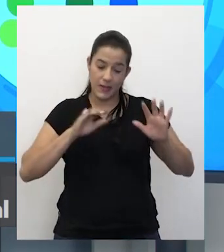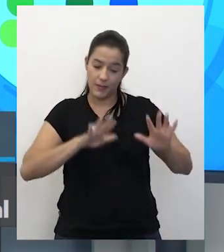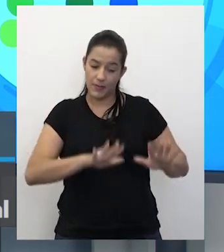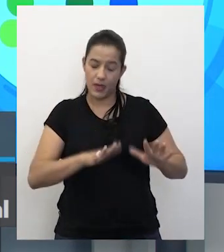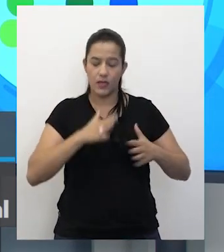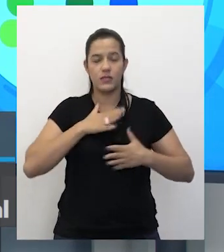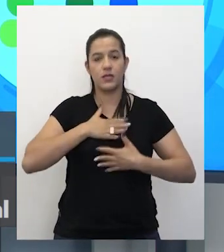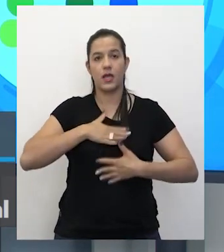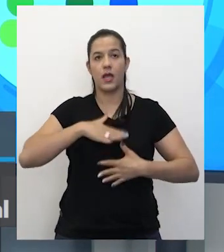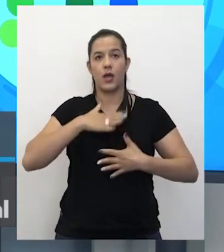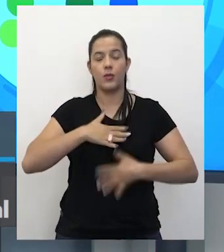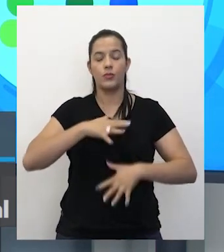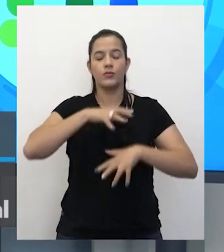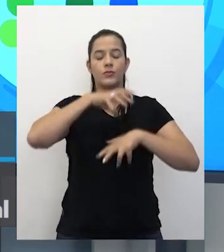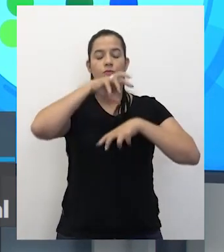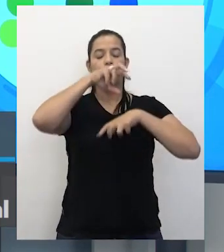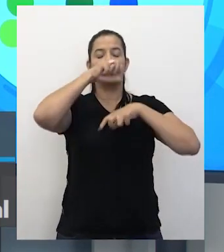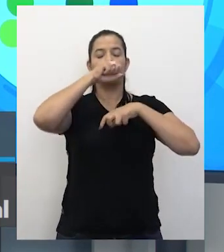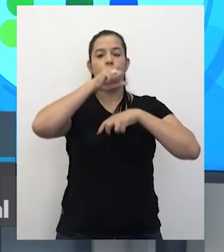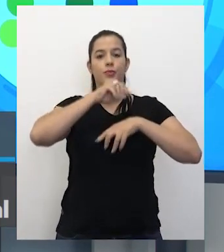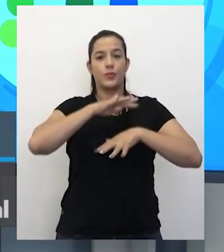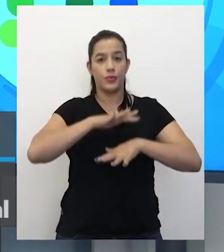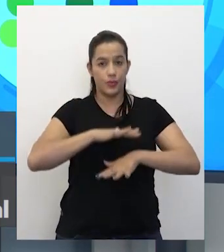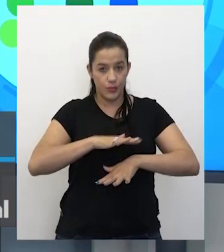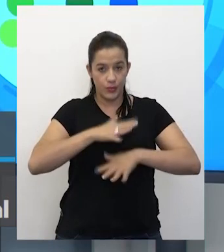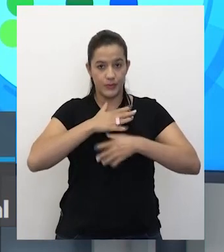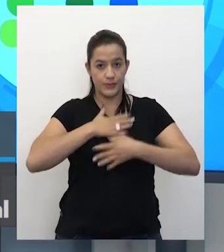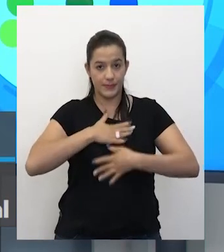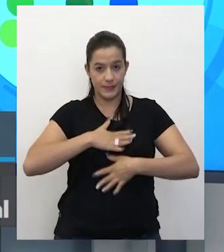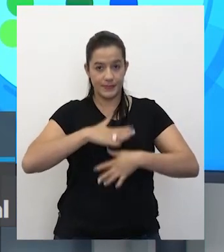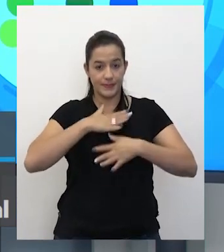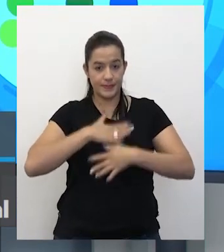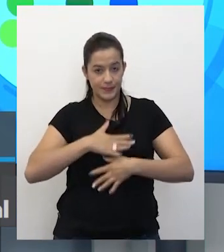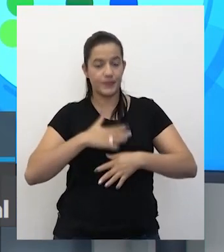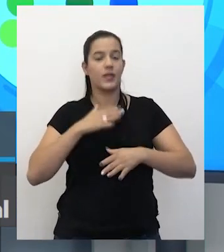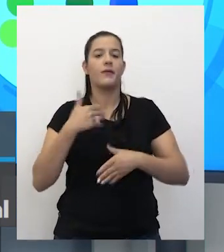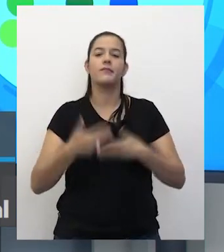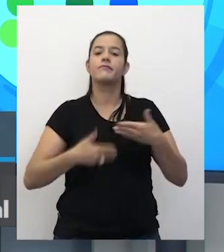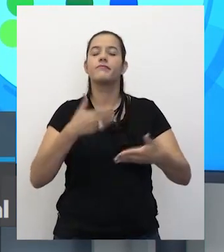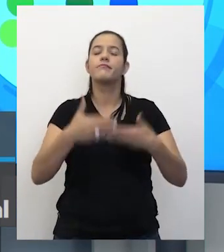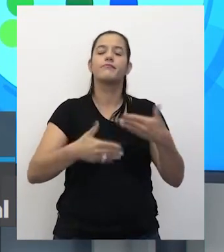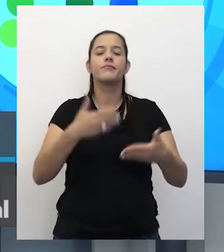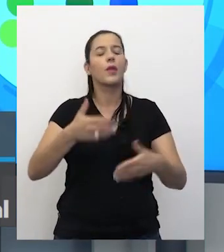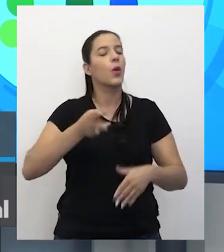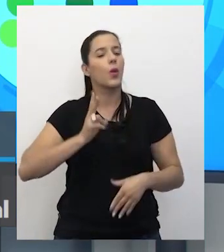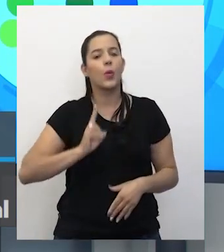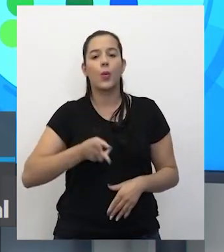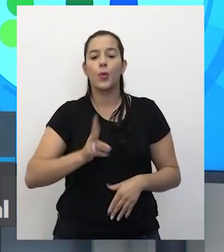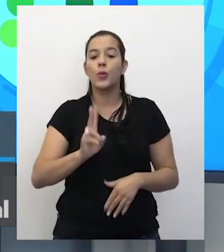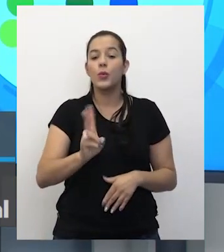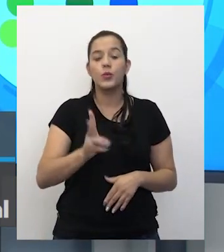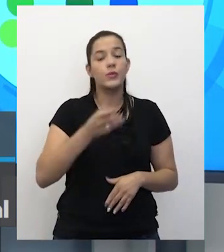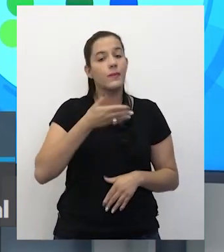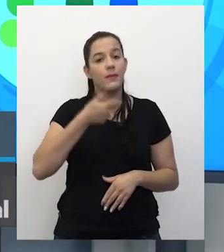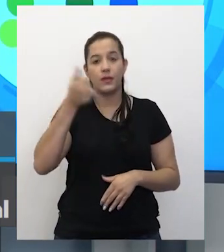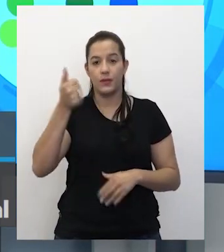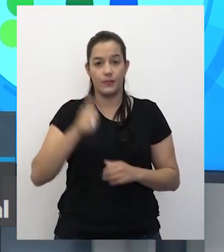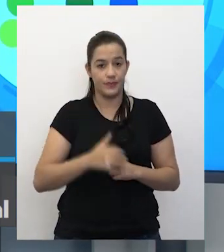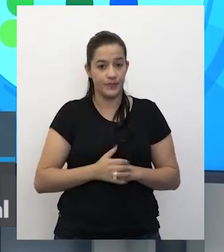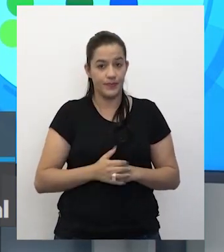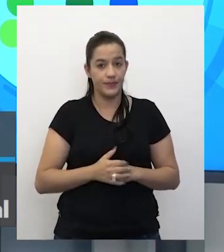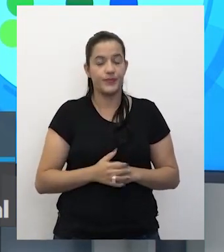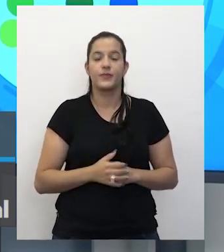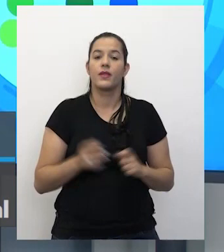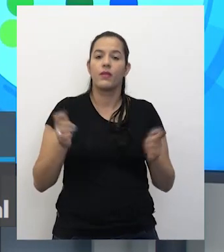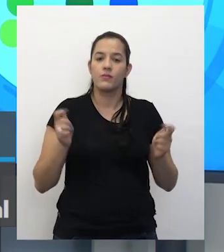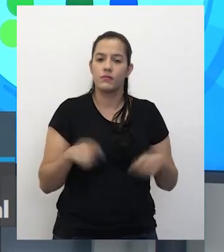fundo aqui, eu vou me acalmar e eu vou seguir da melhor forma possível. Isso está